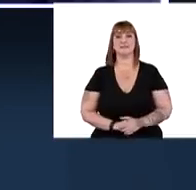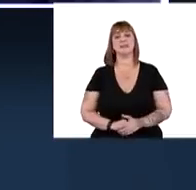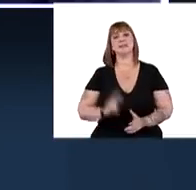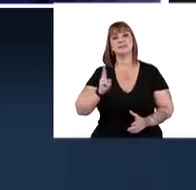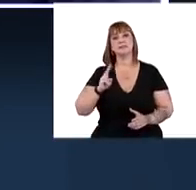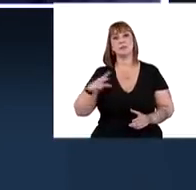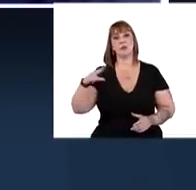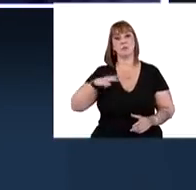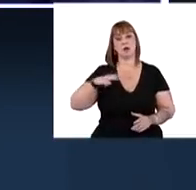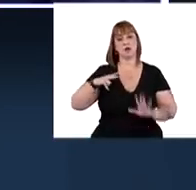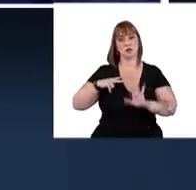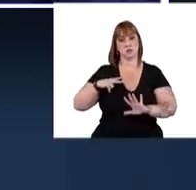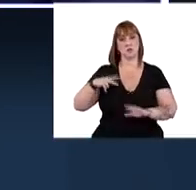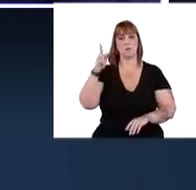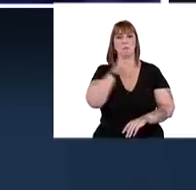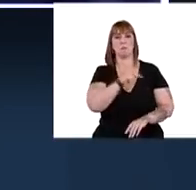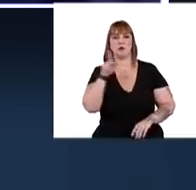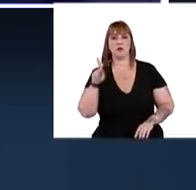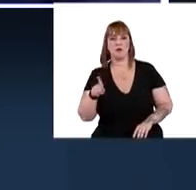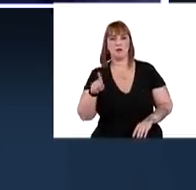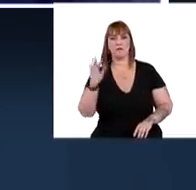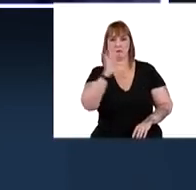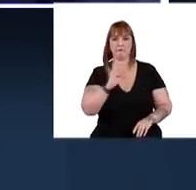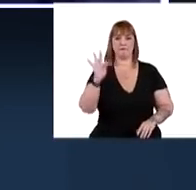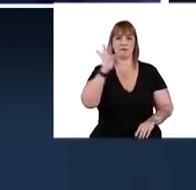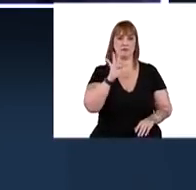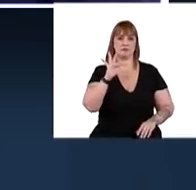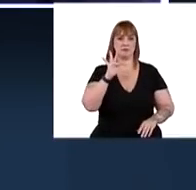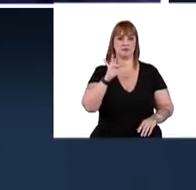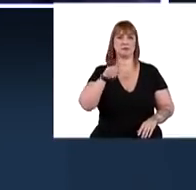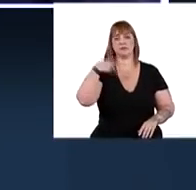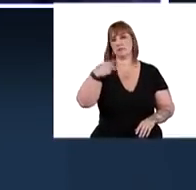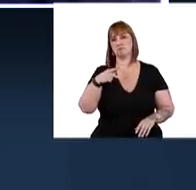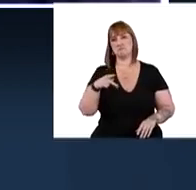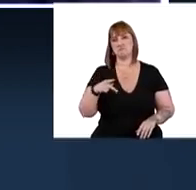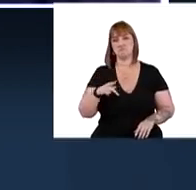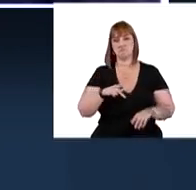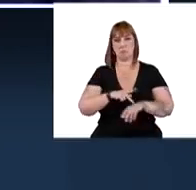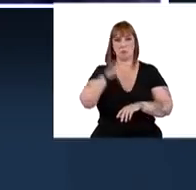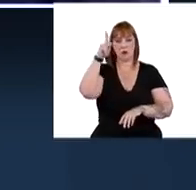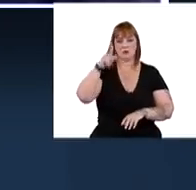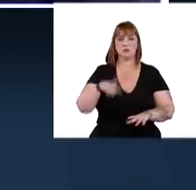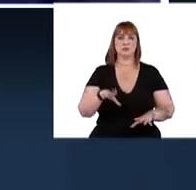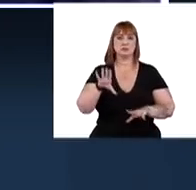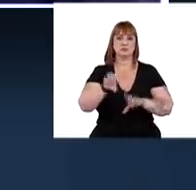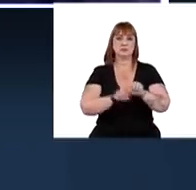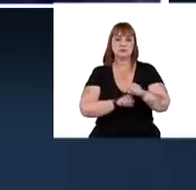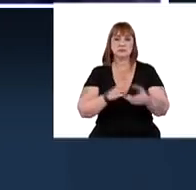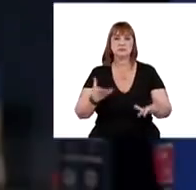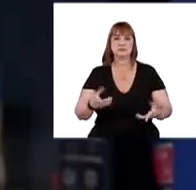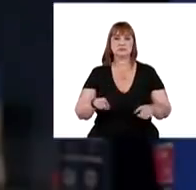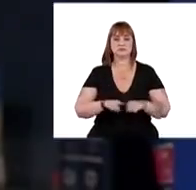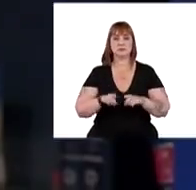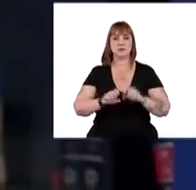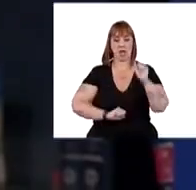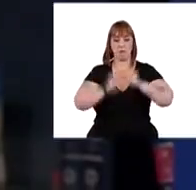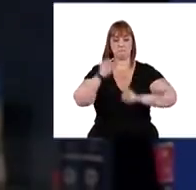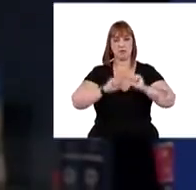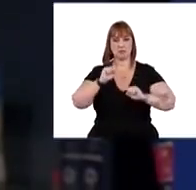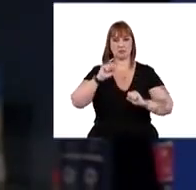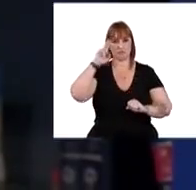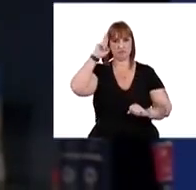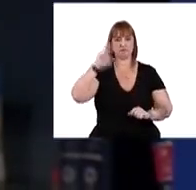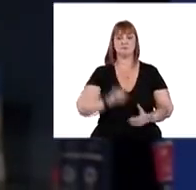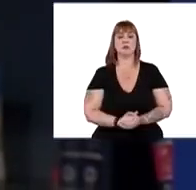setor privado, como professor, universitário, pós-graduado e empresário, mas